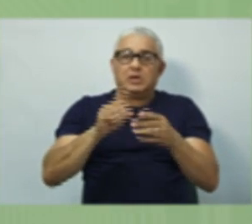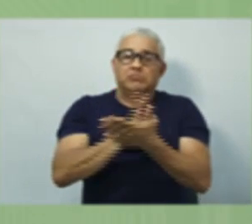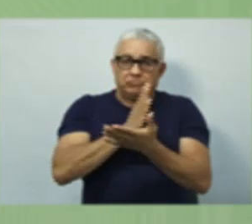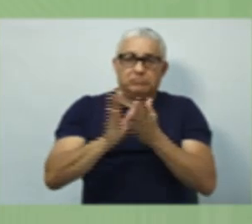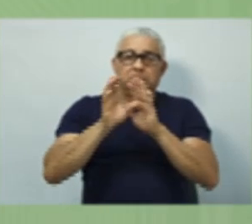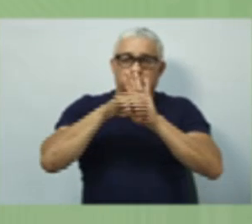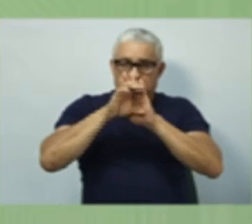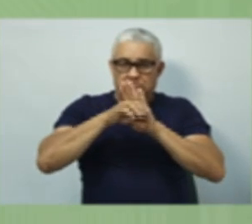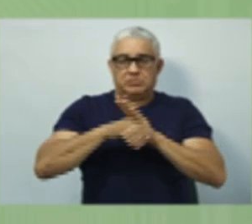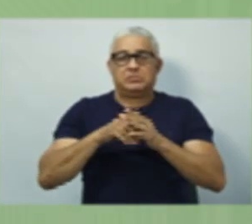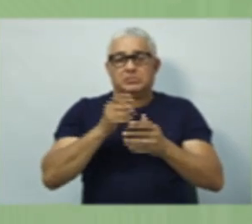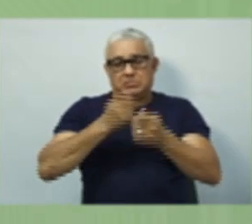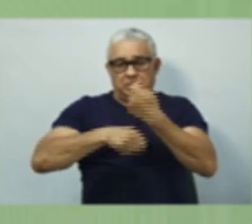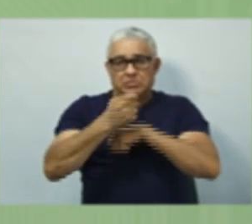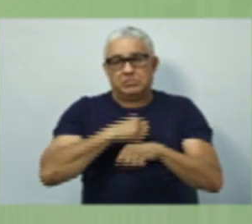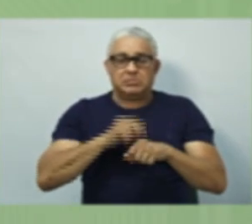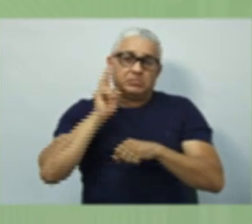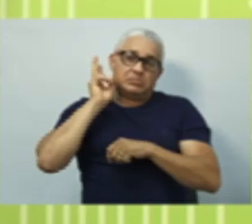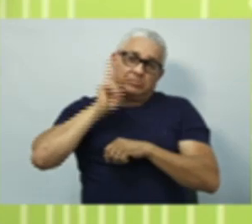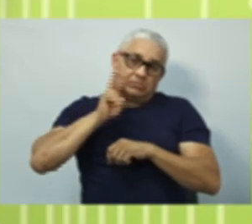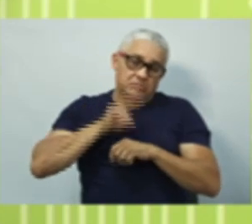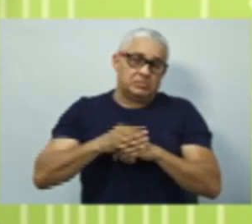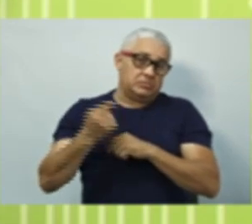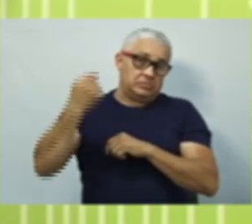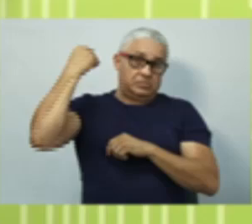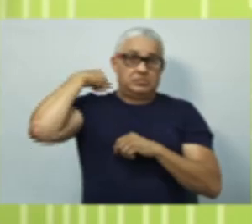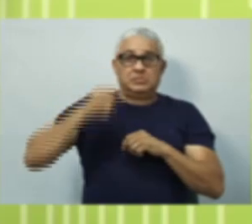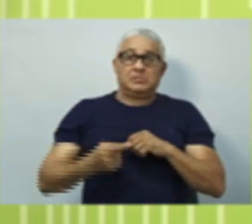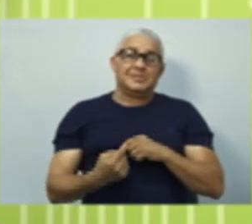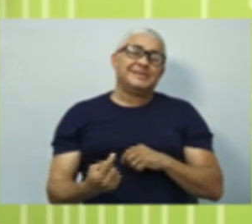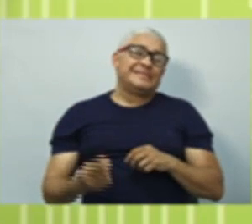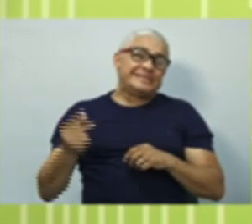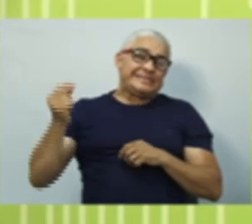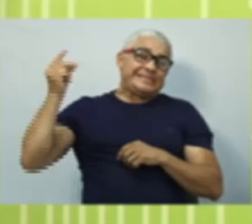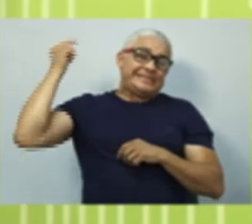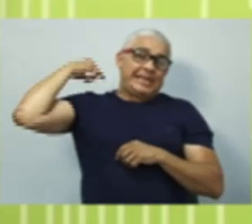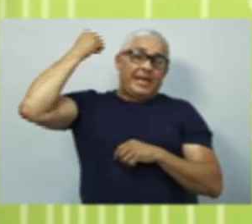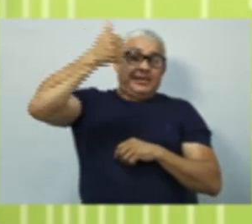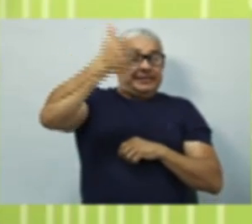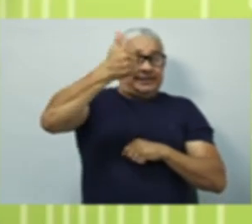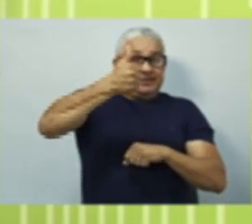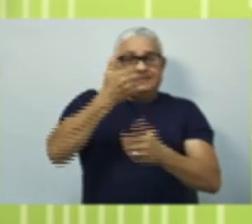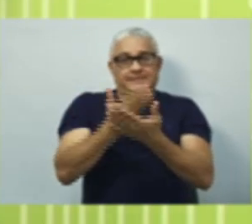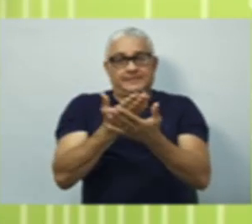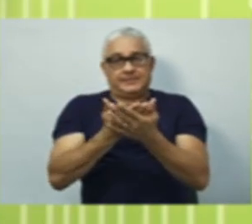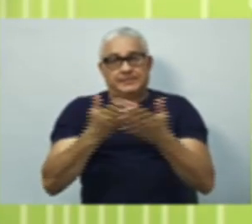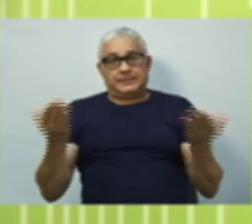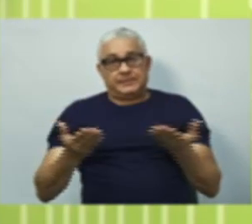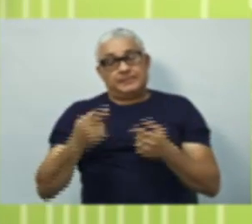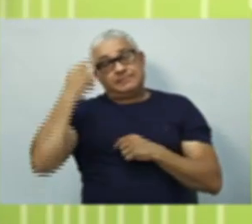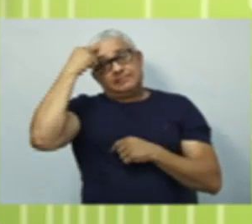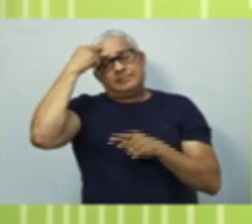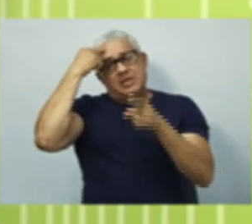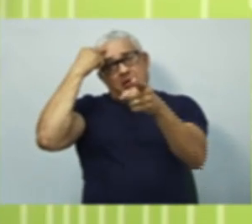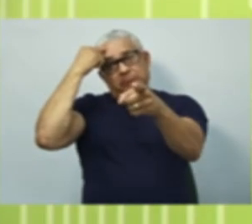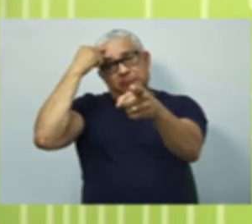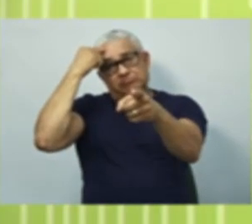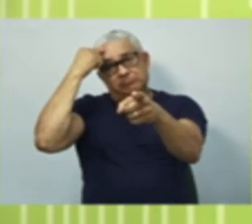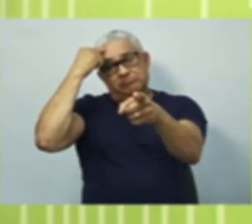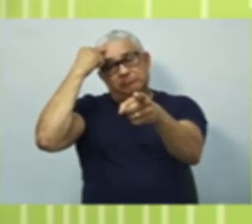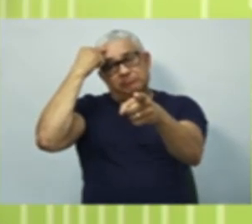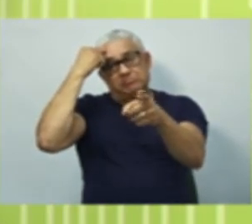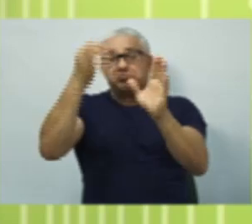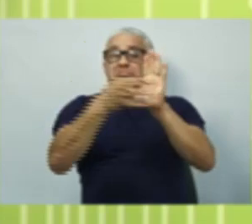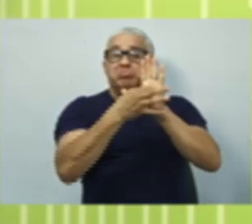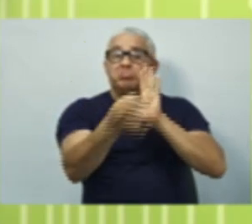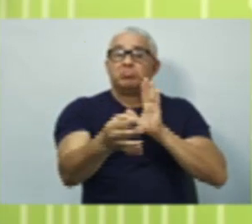conceitos aí sobre administração, relembramos, que nós falamos lá na nossa primeira aula, e quero pensar aí para você, né, em suas palavras,